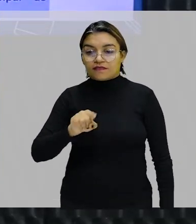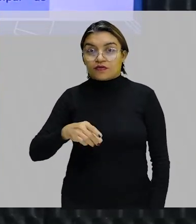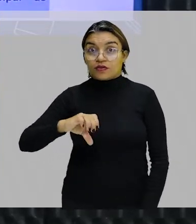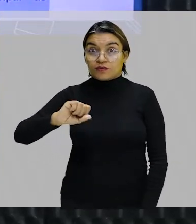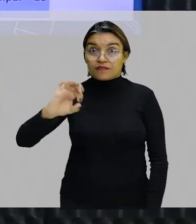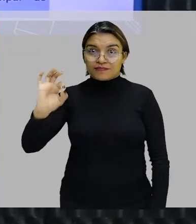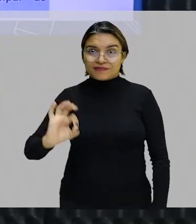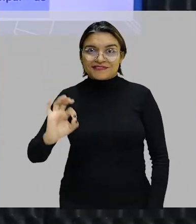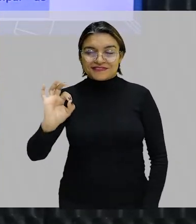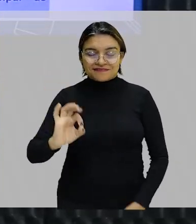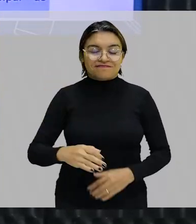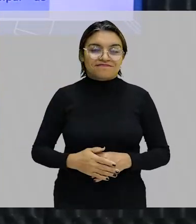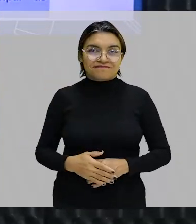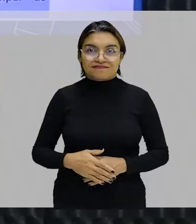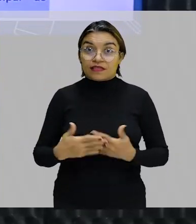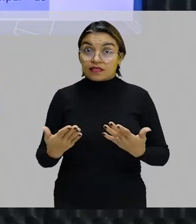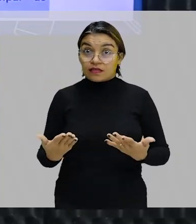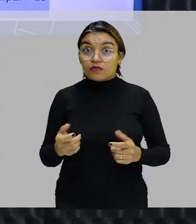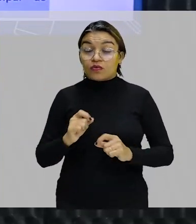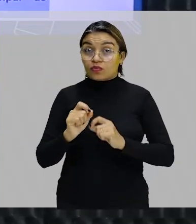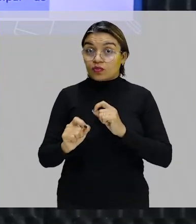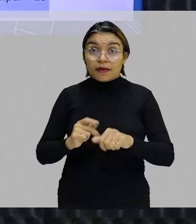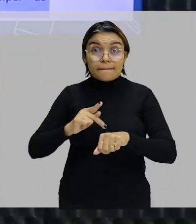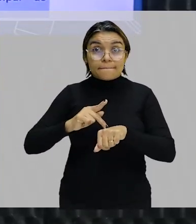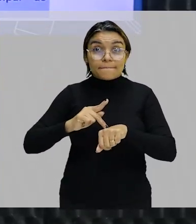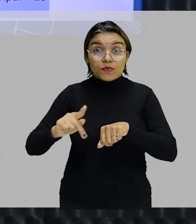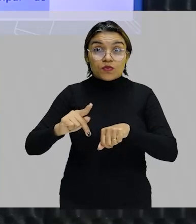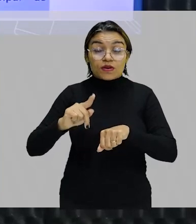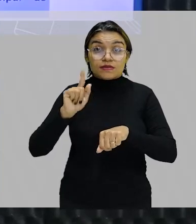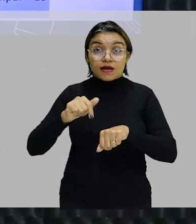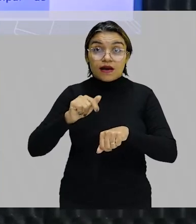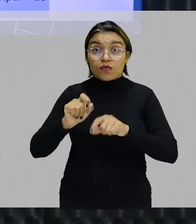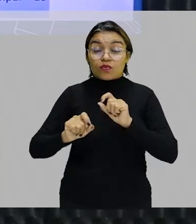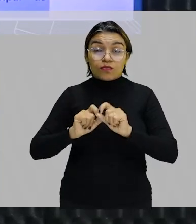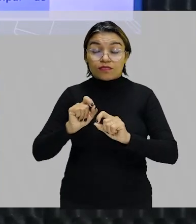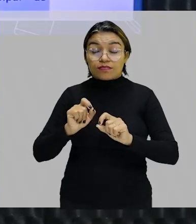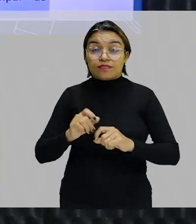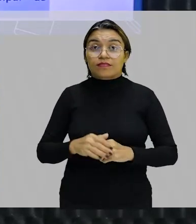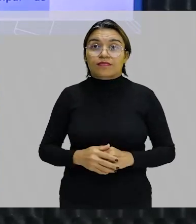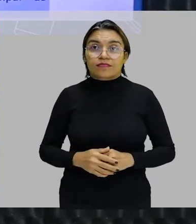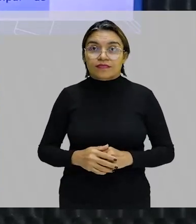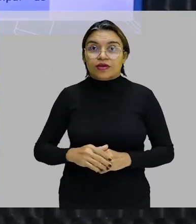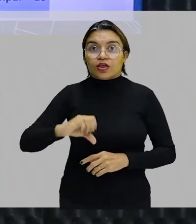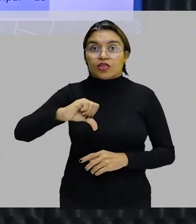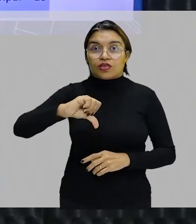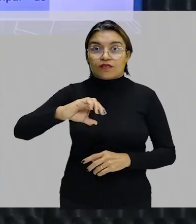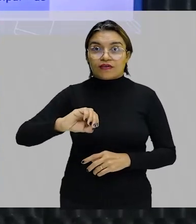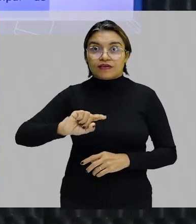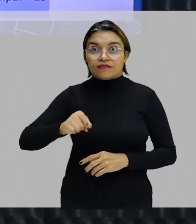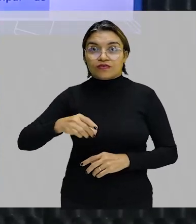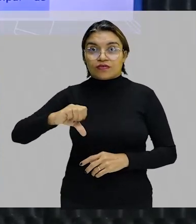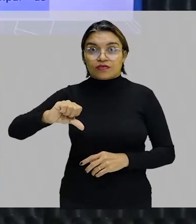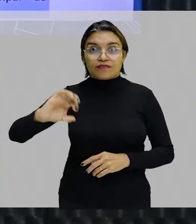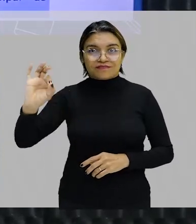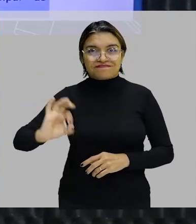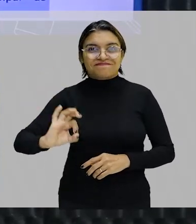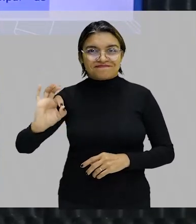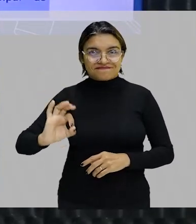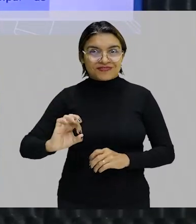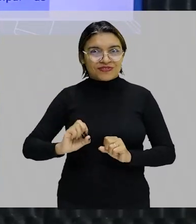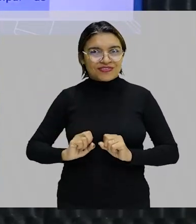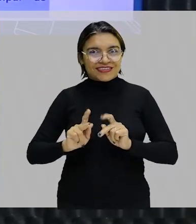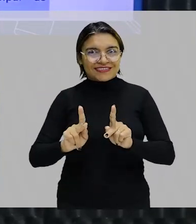90,9%. Então, o meu grau de pureza, né, para essa substância é de 90,9%.